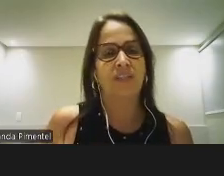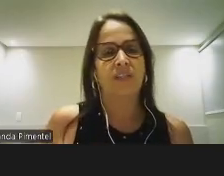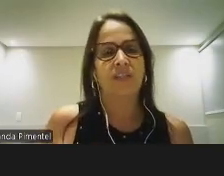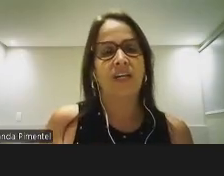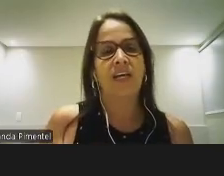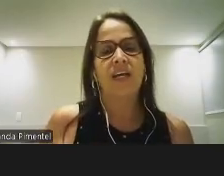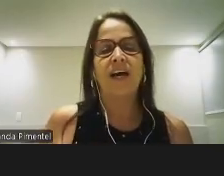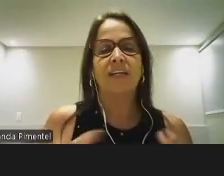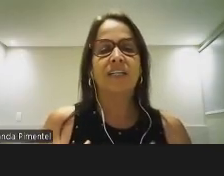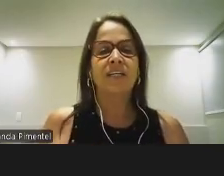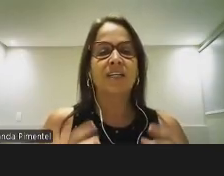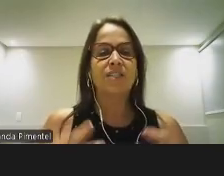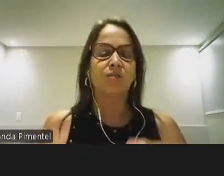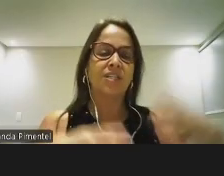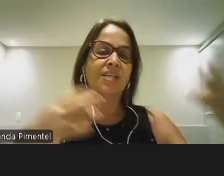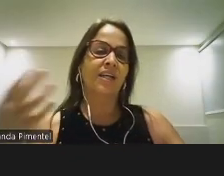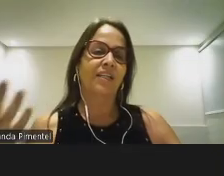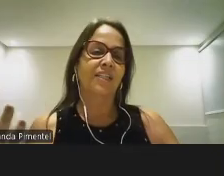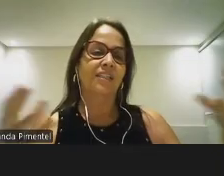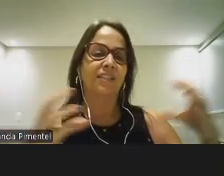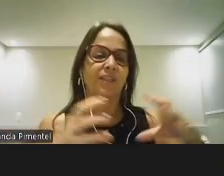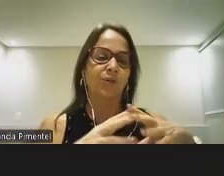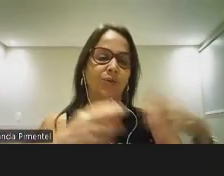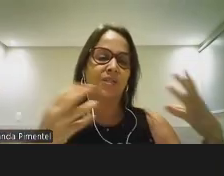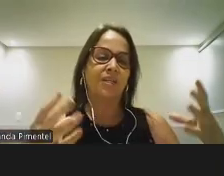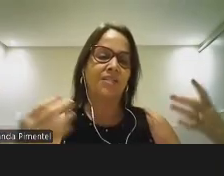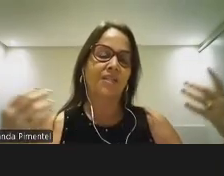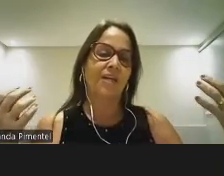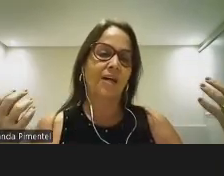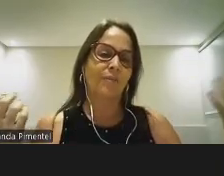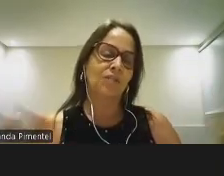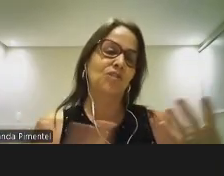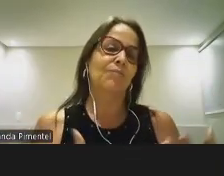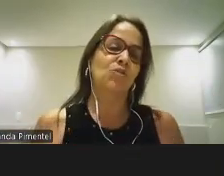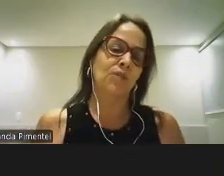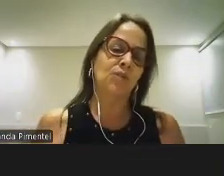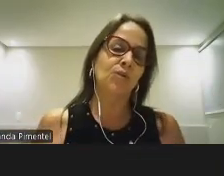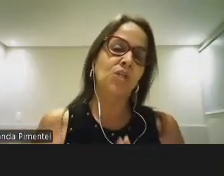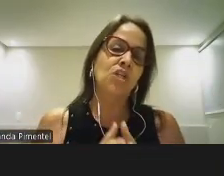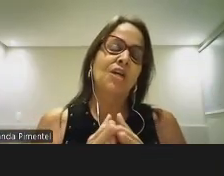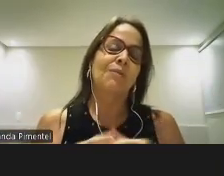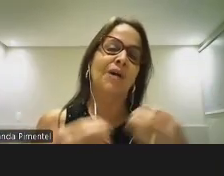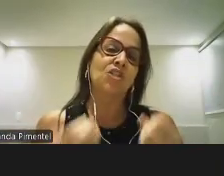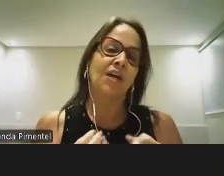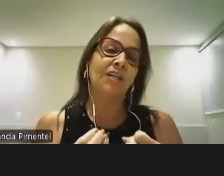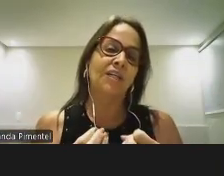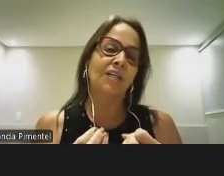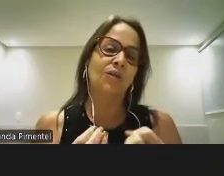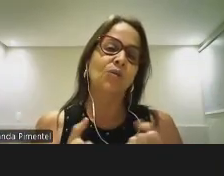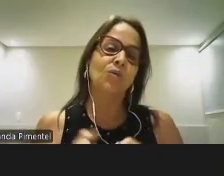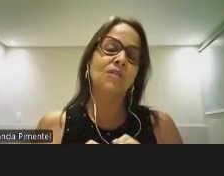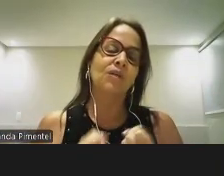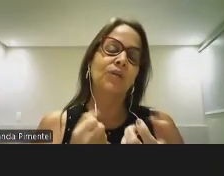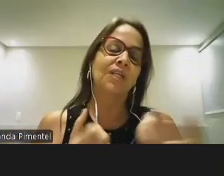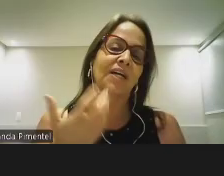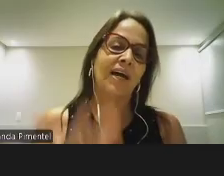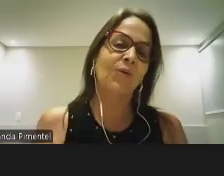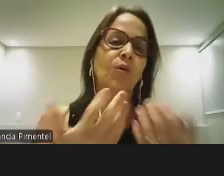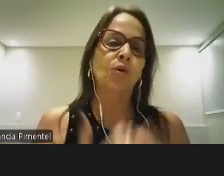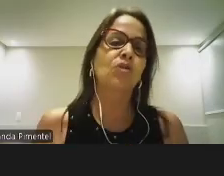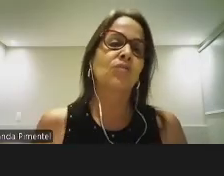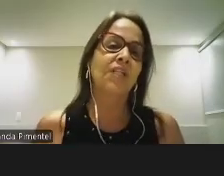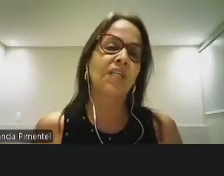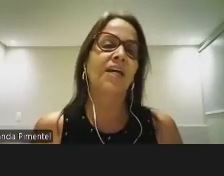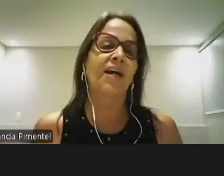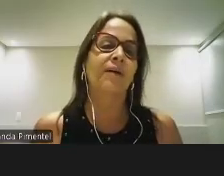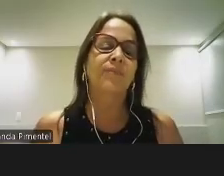pouca gente, né? Ainda que se numa sala grande eu conseguisse abranger mais pessoas, mas aí eu não consigo entregar